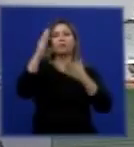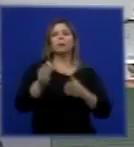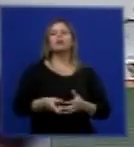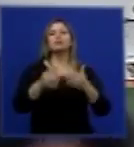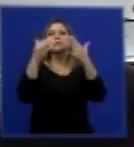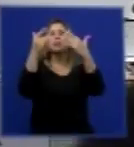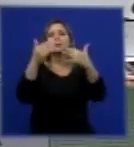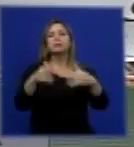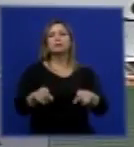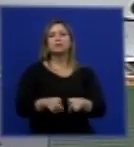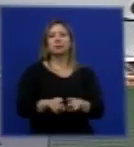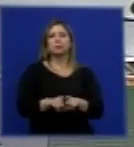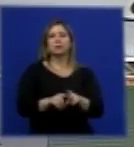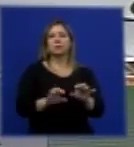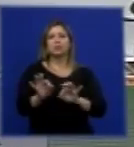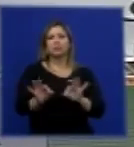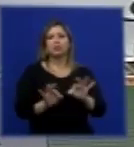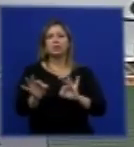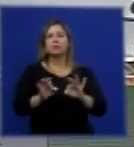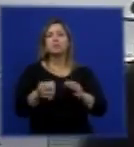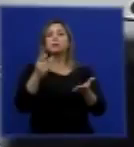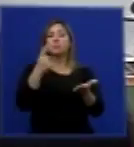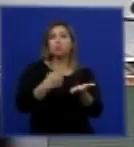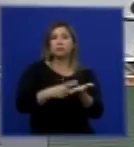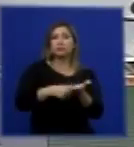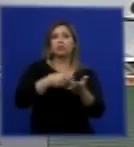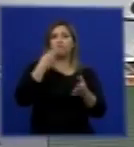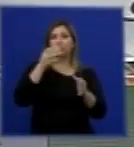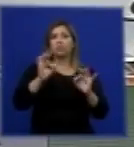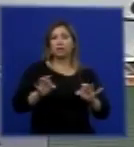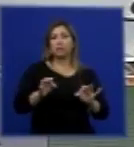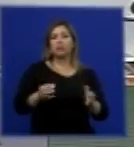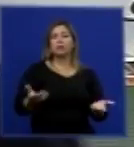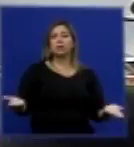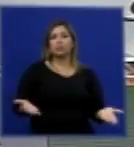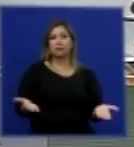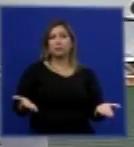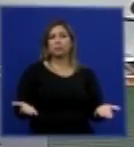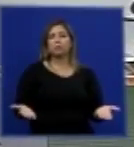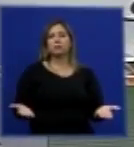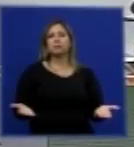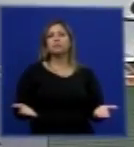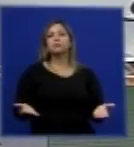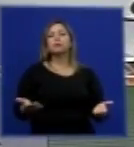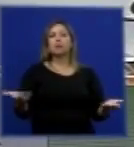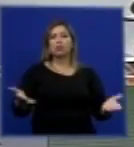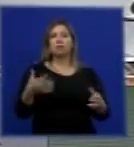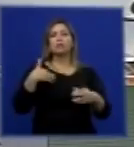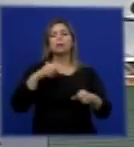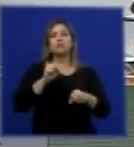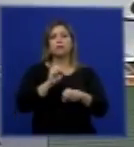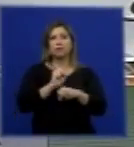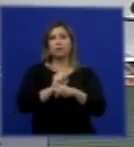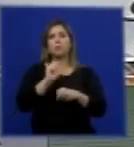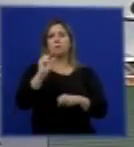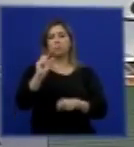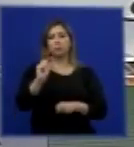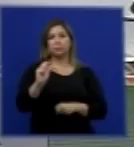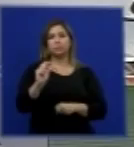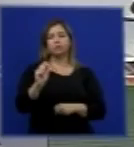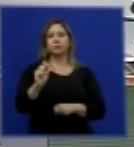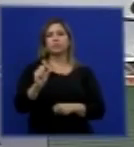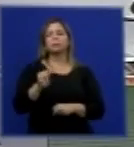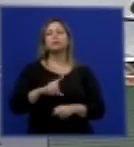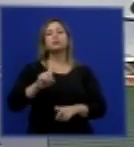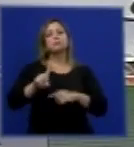feita e como afirmei ao início esta primeira parte vai ser suspensa agora